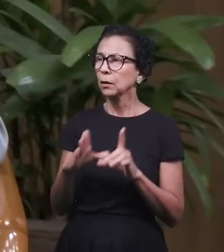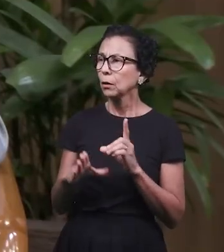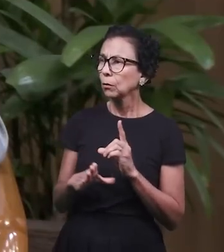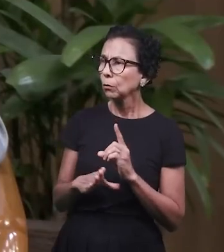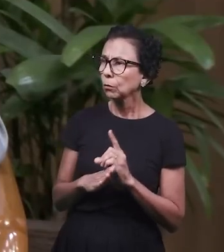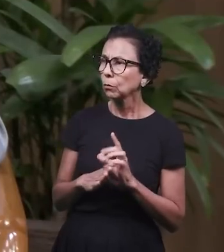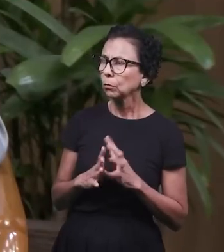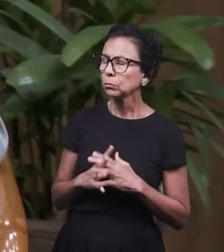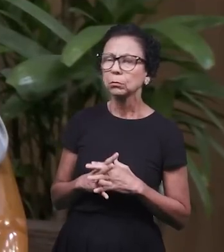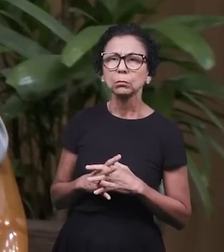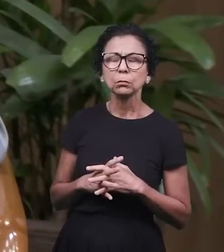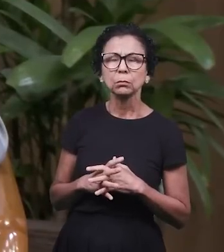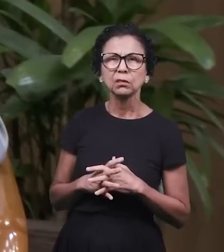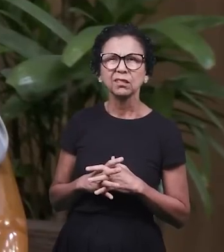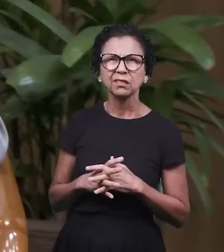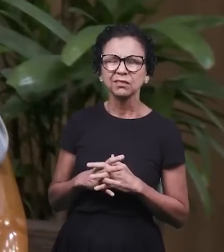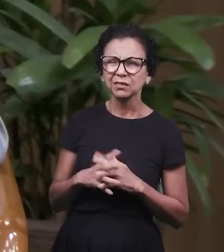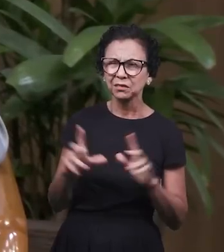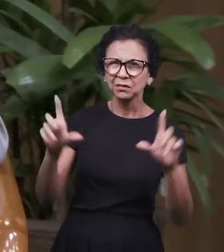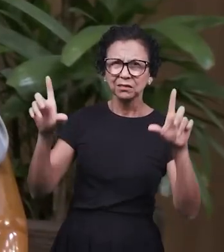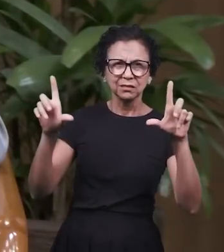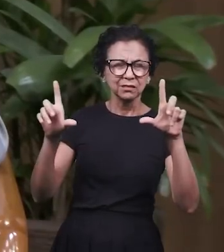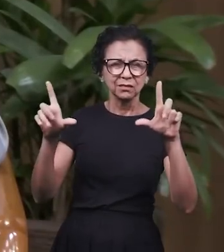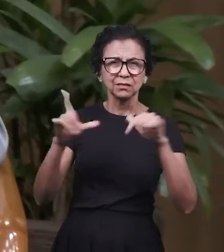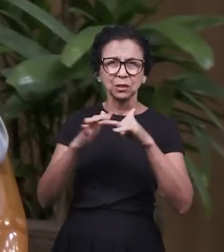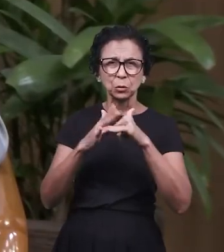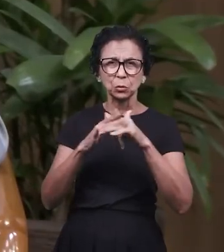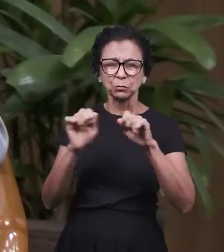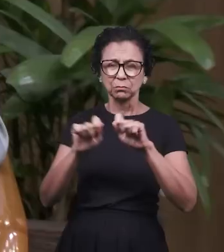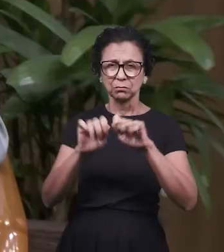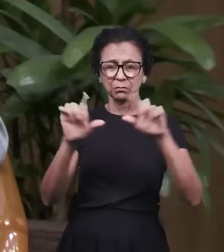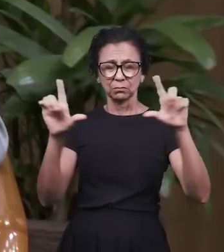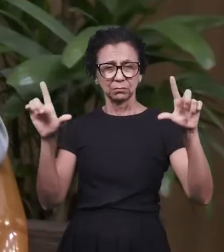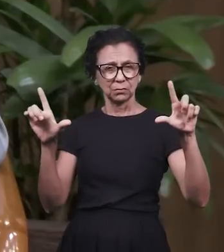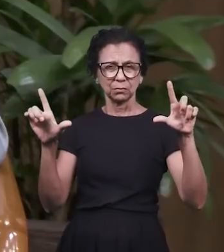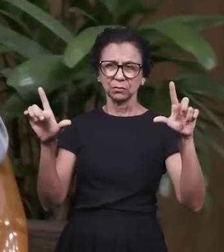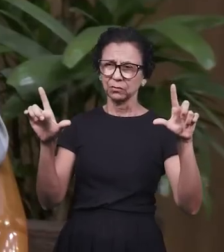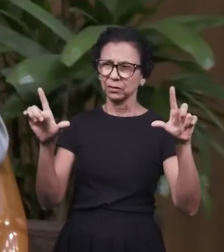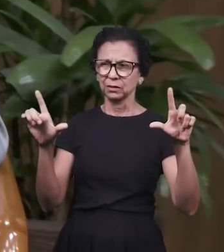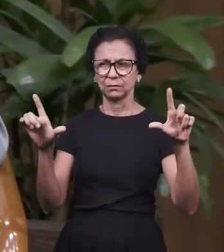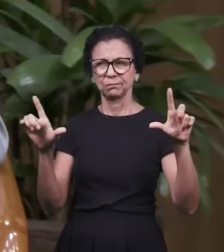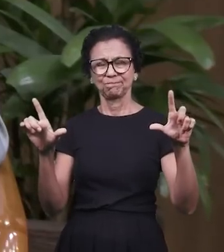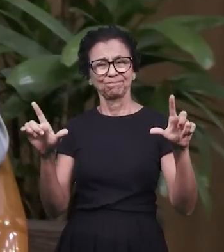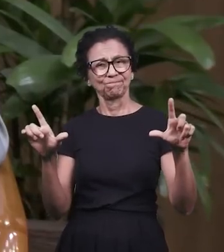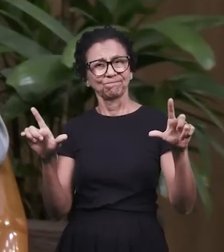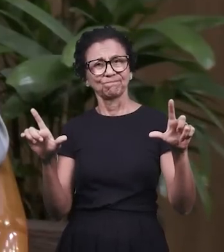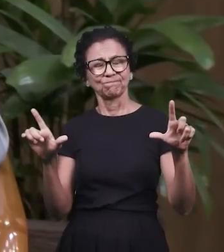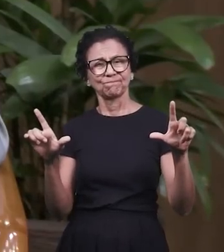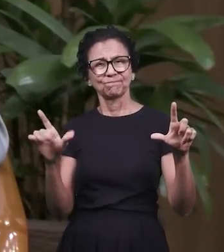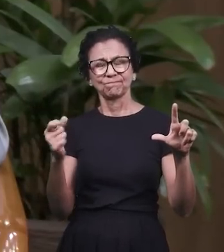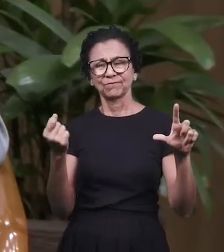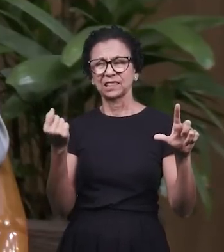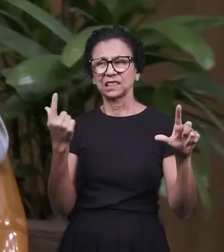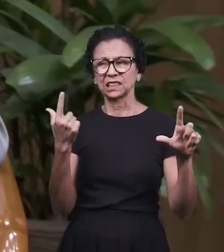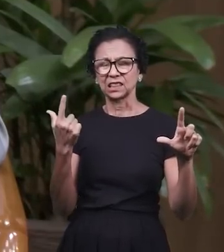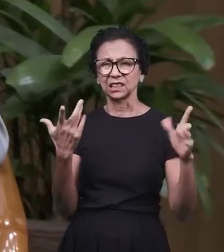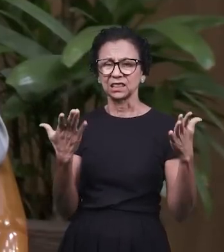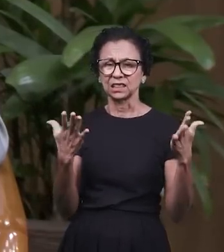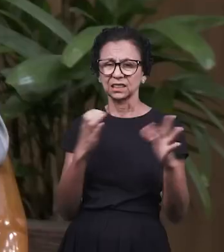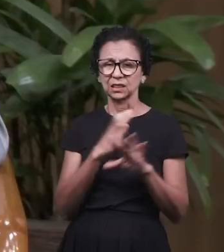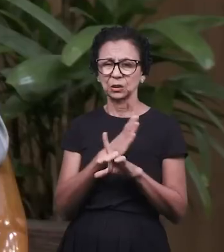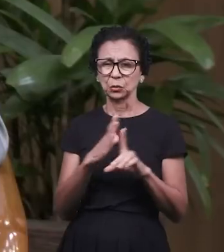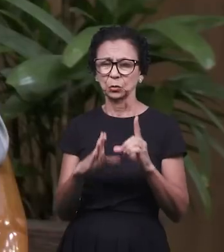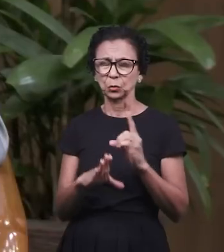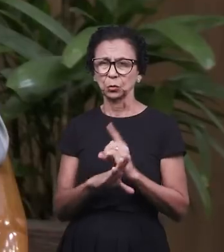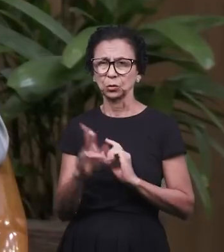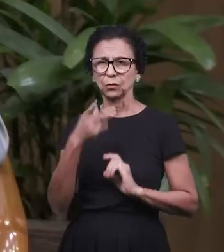ali solenidade naquele culto, né? Havia certos atos ali, sem querer falar de ninguém,